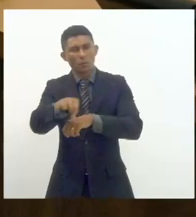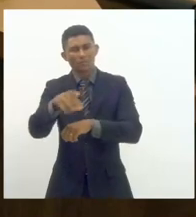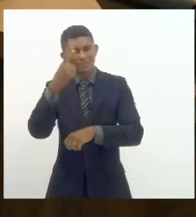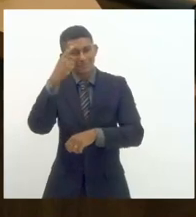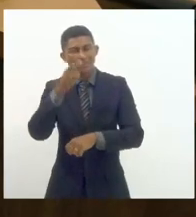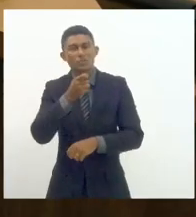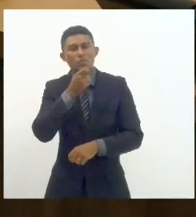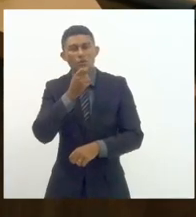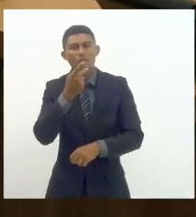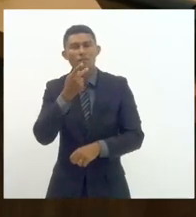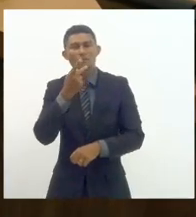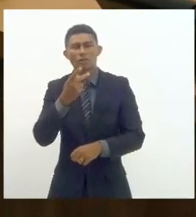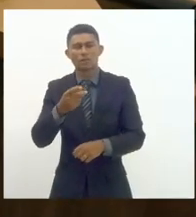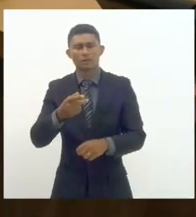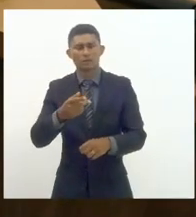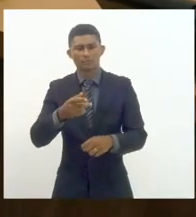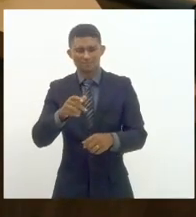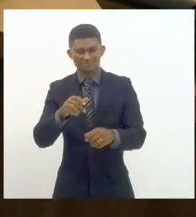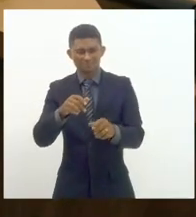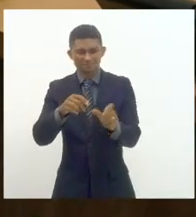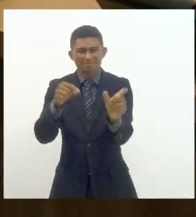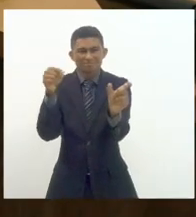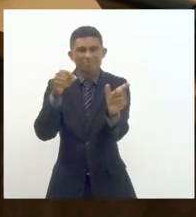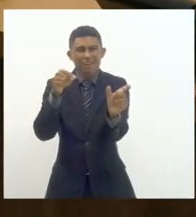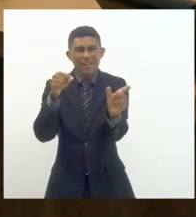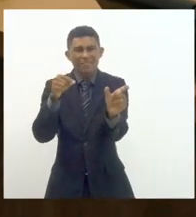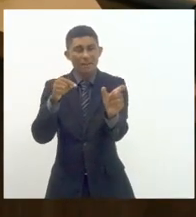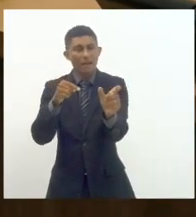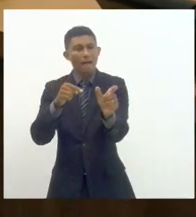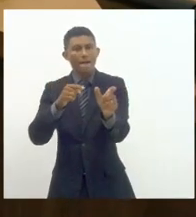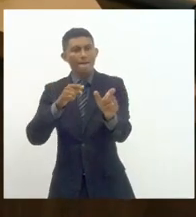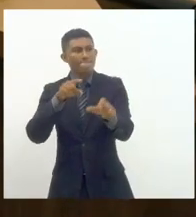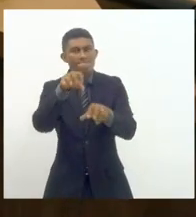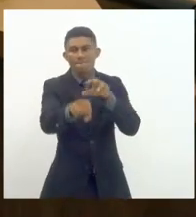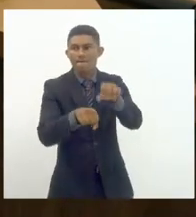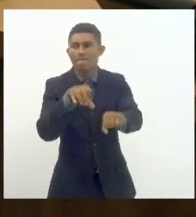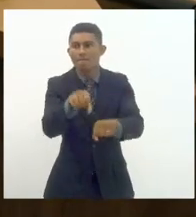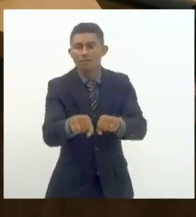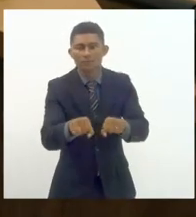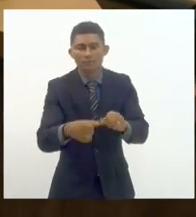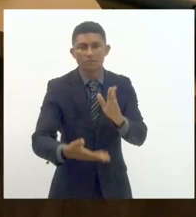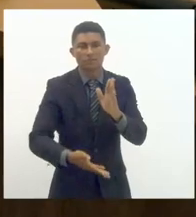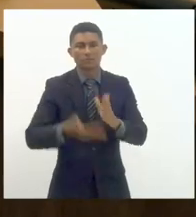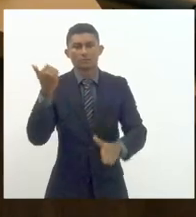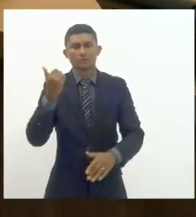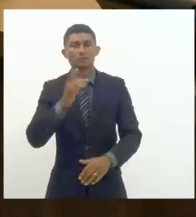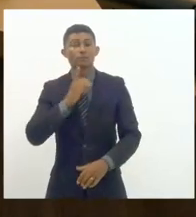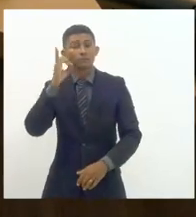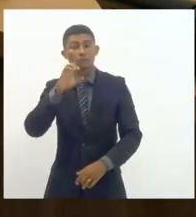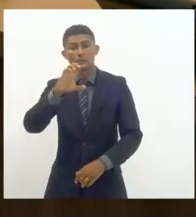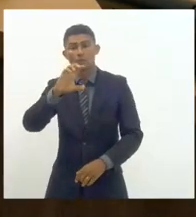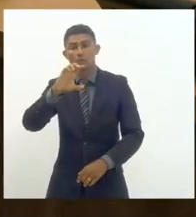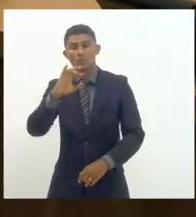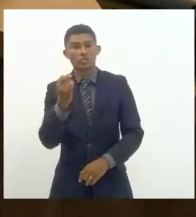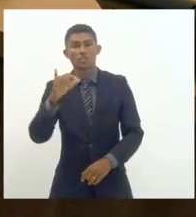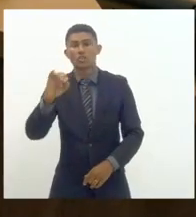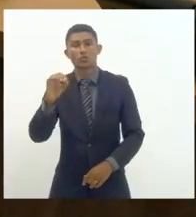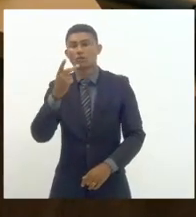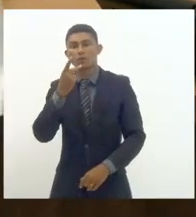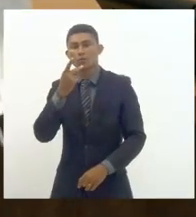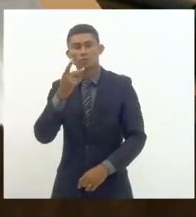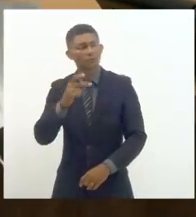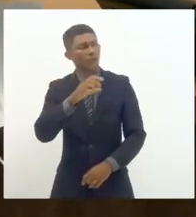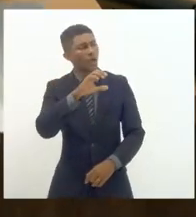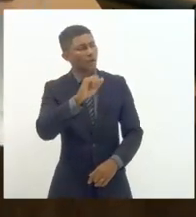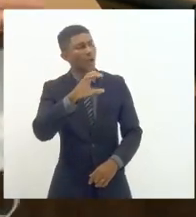microfone, tira o caçador. Aí o Chico, deputado Chico, falou assim, mas presidente, é CAC, porque